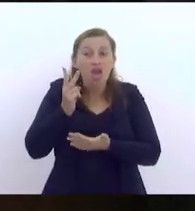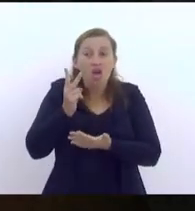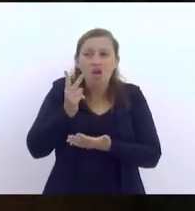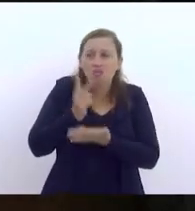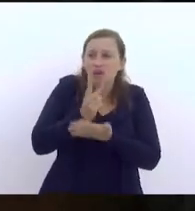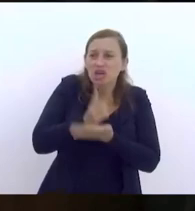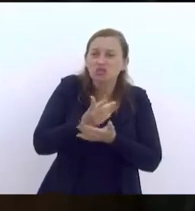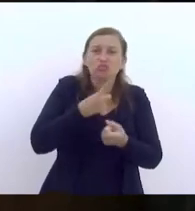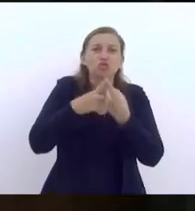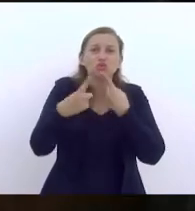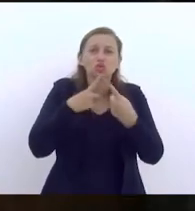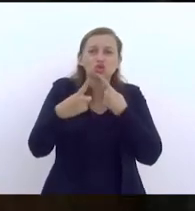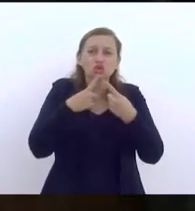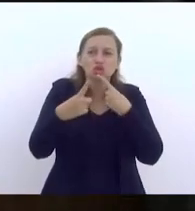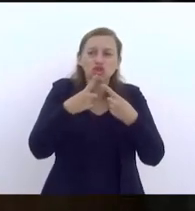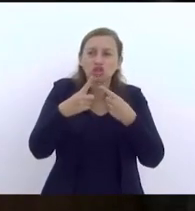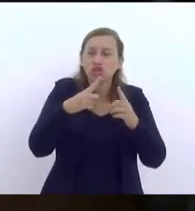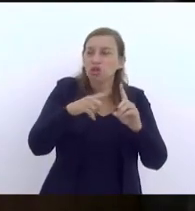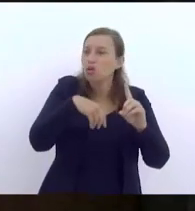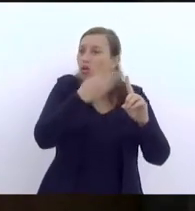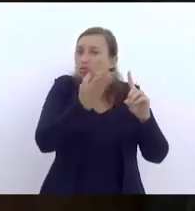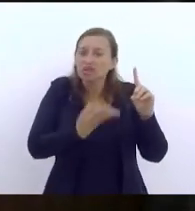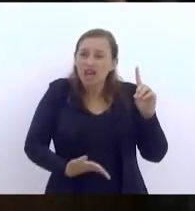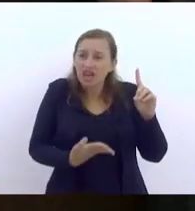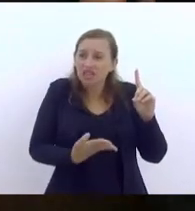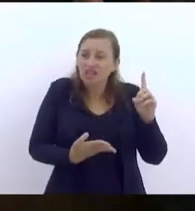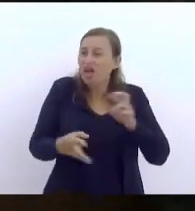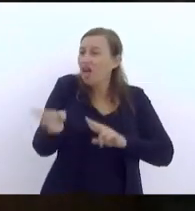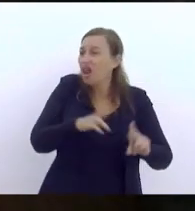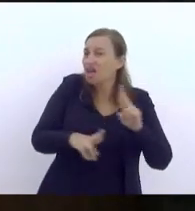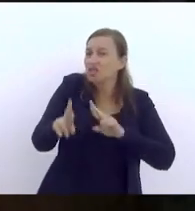a debater uma homenagem